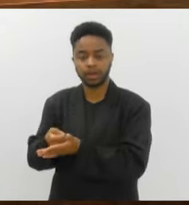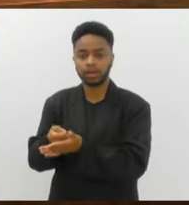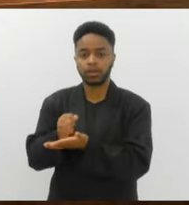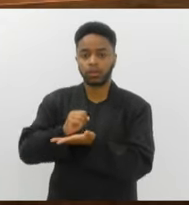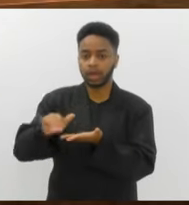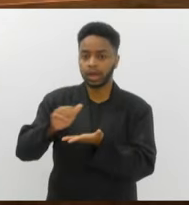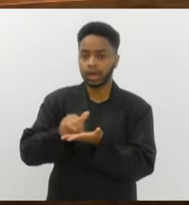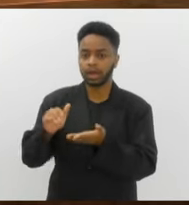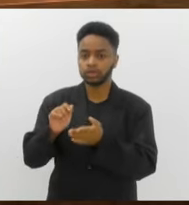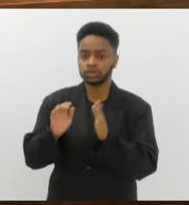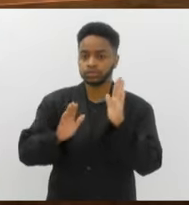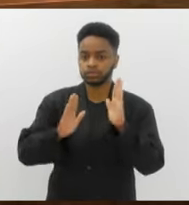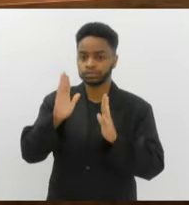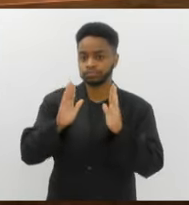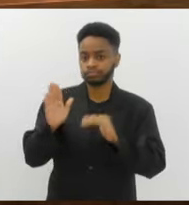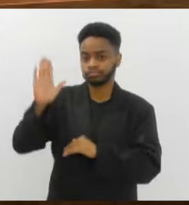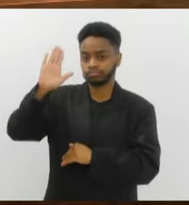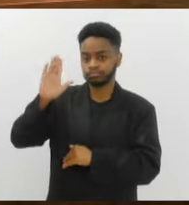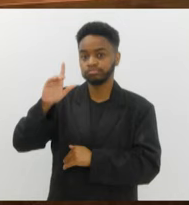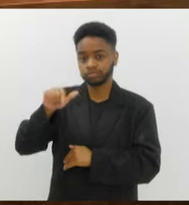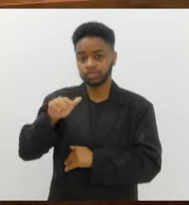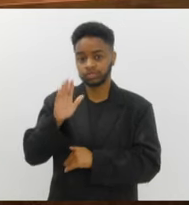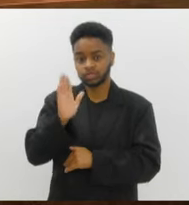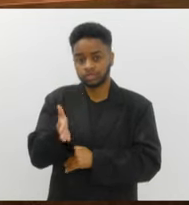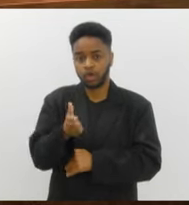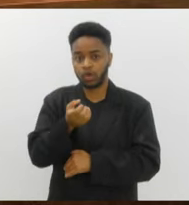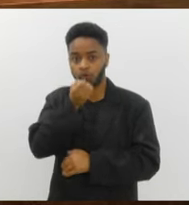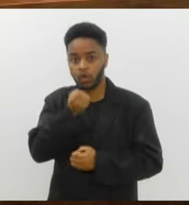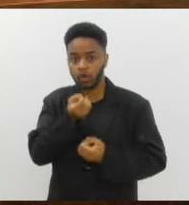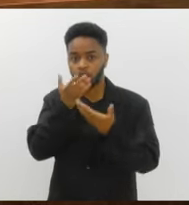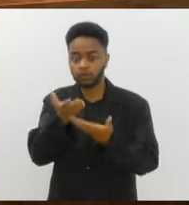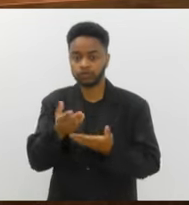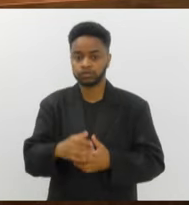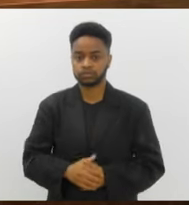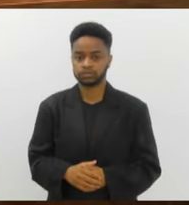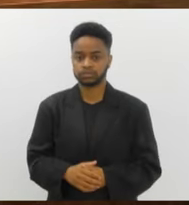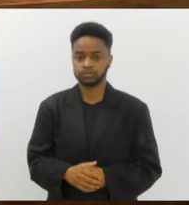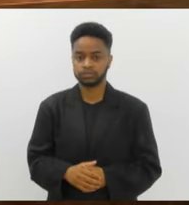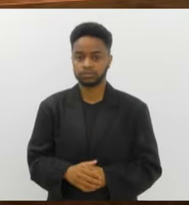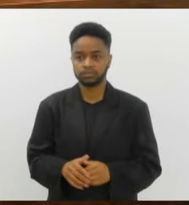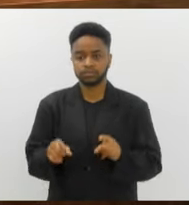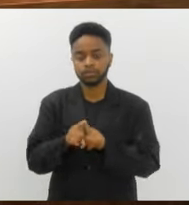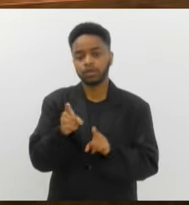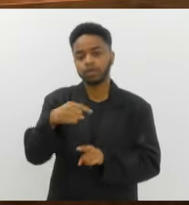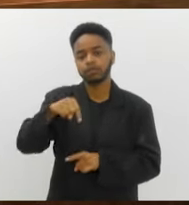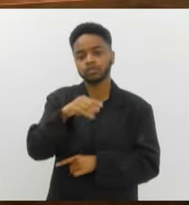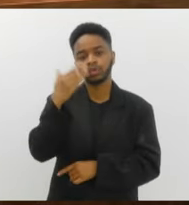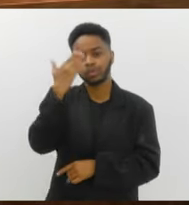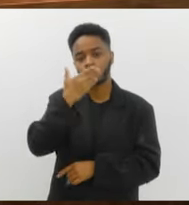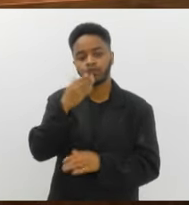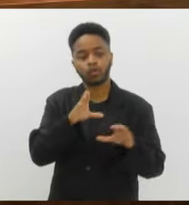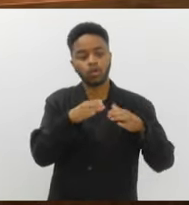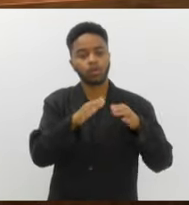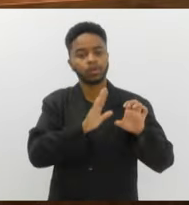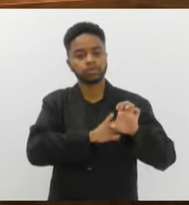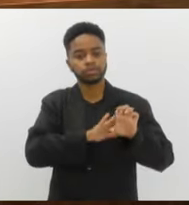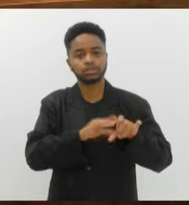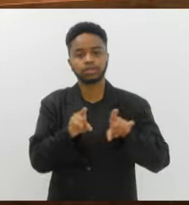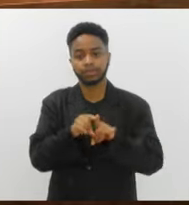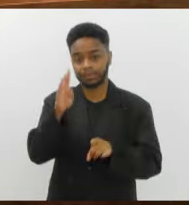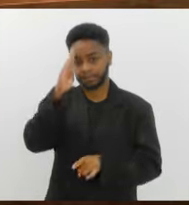campanha, está mais do que confesso. E aí você não vê a turma da esquerda, principalmente do